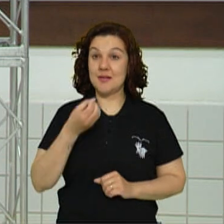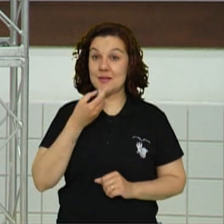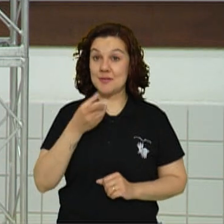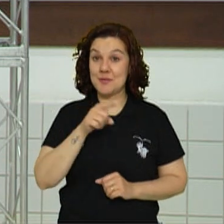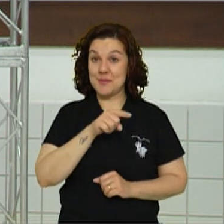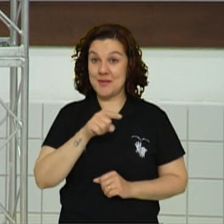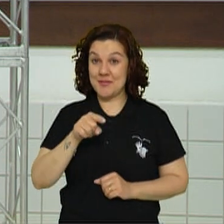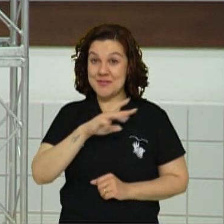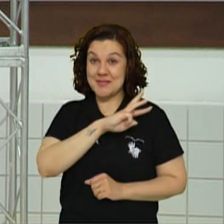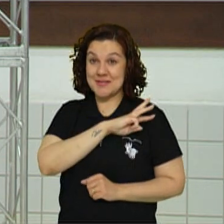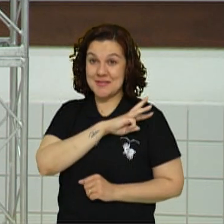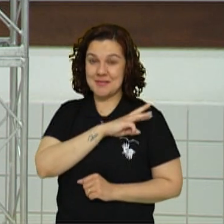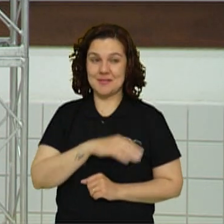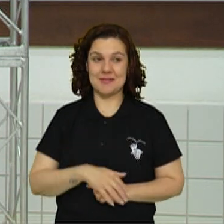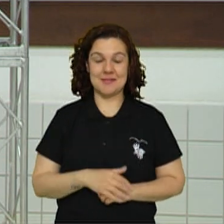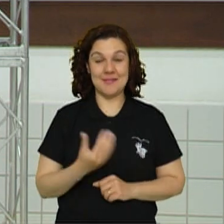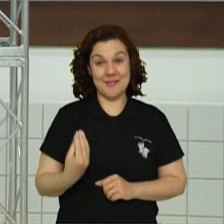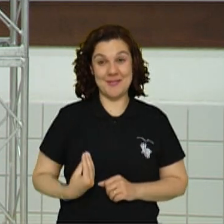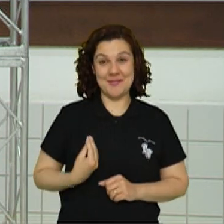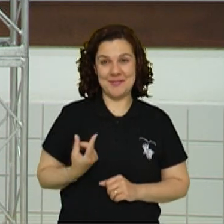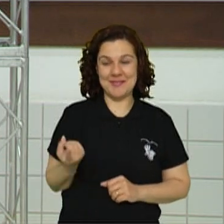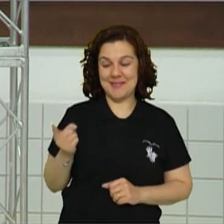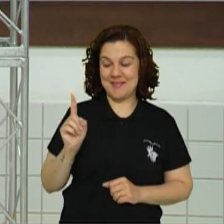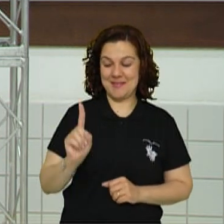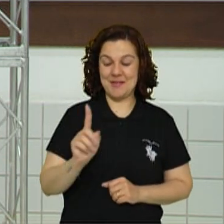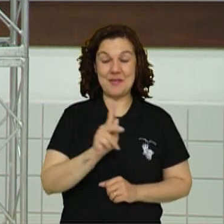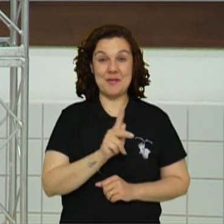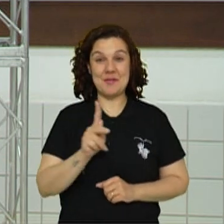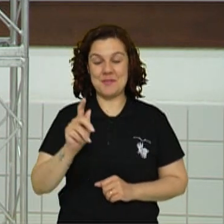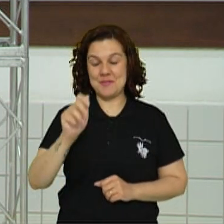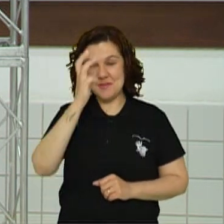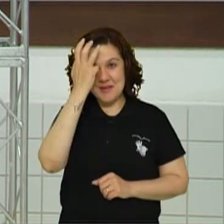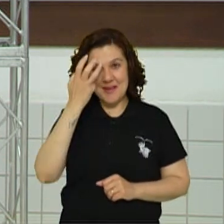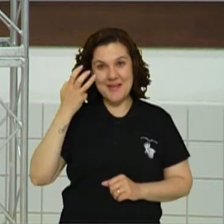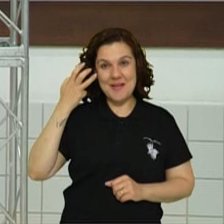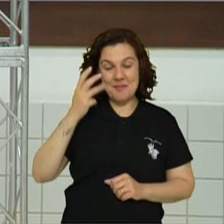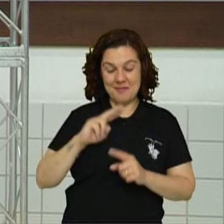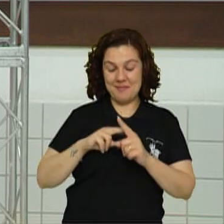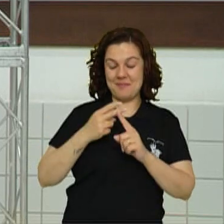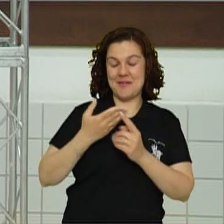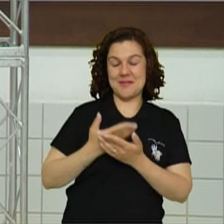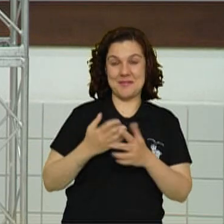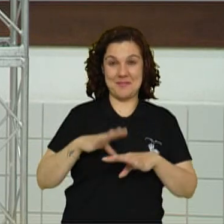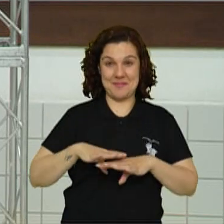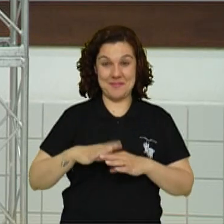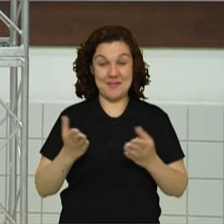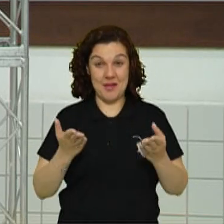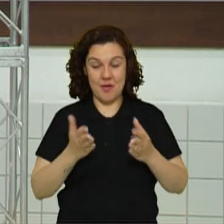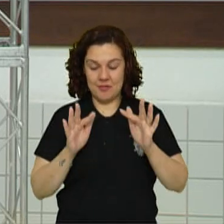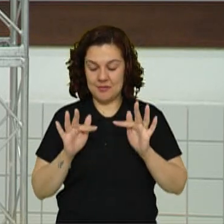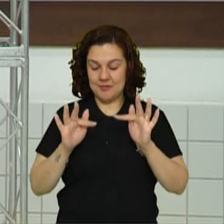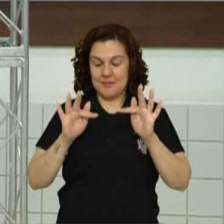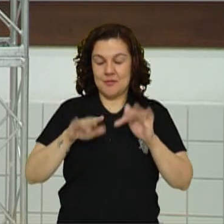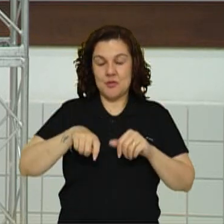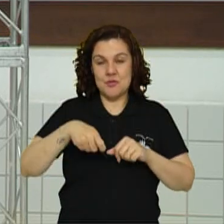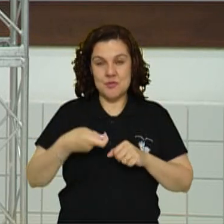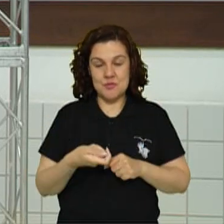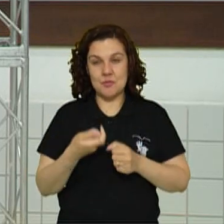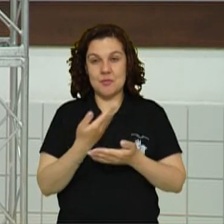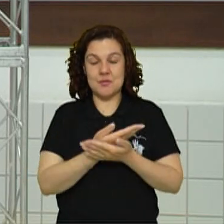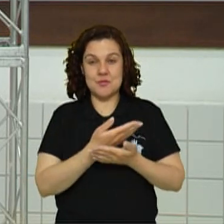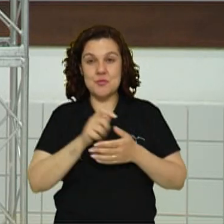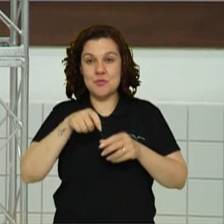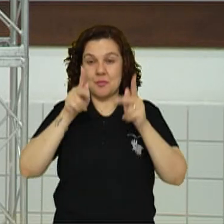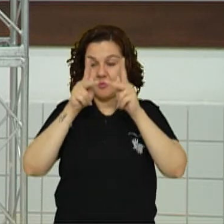tudo bem, pessoal da terceira série? Estou aqui novamente, professora Arabel, para mais uma aula de matemática. Vamos finalizar esse